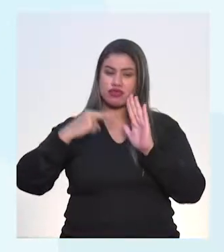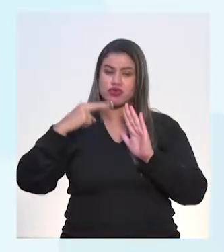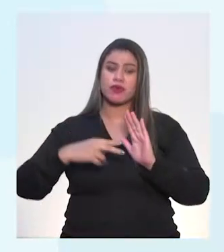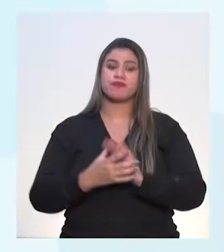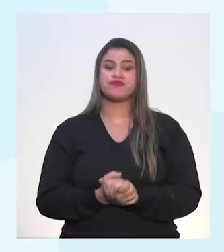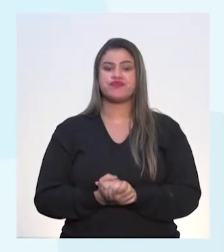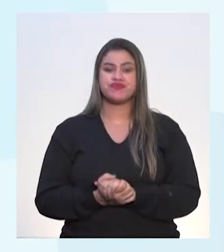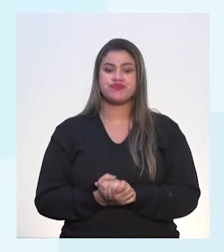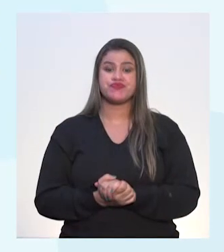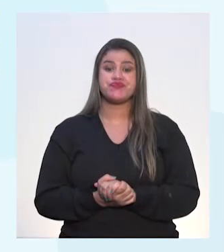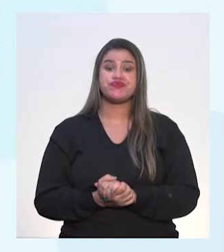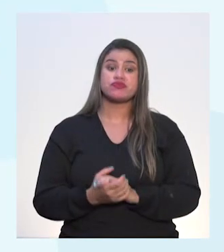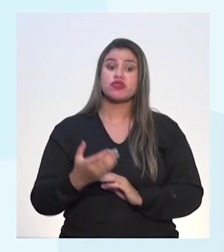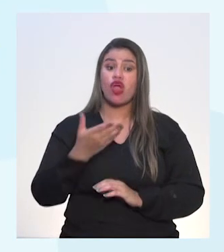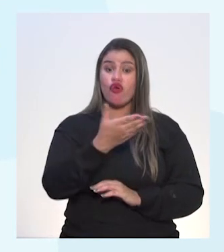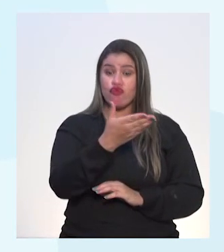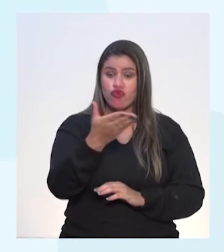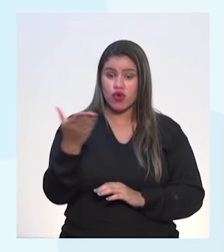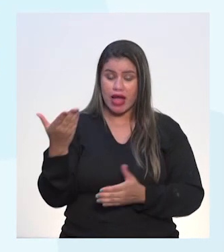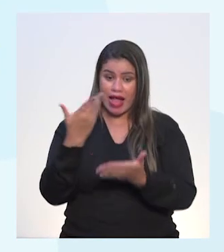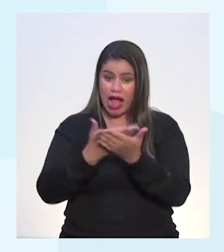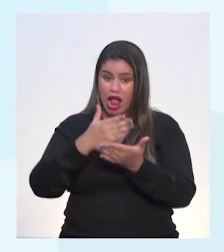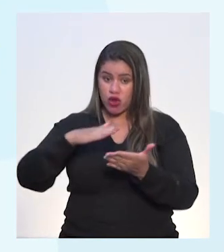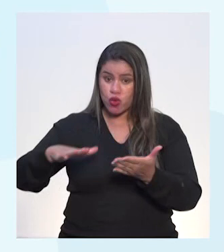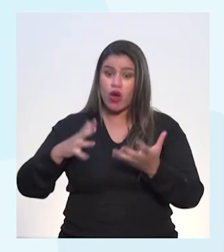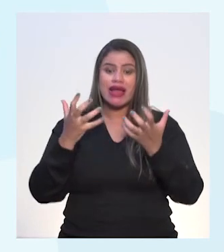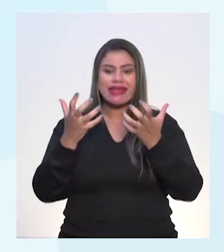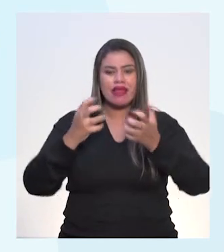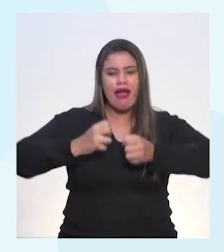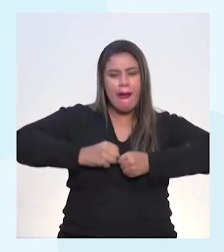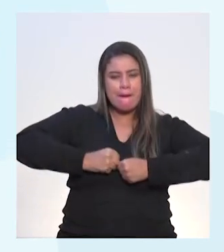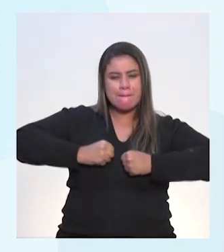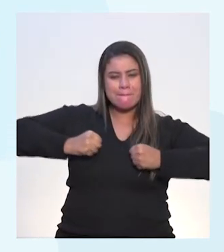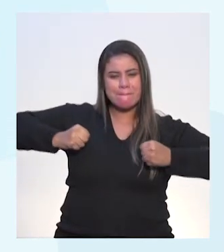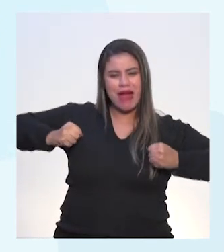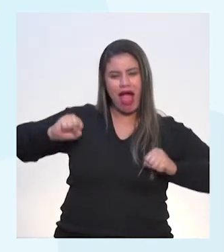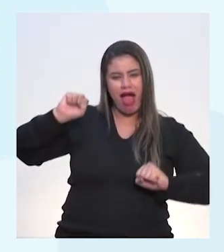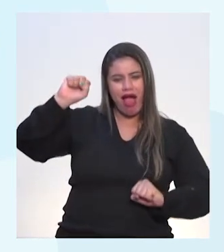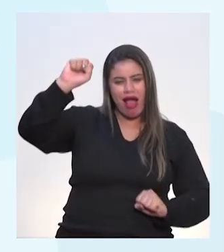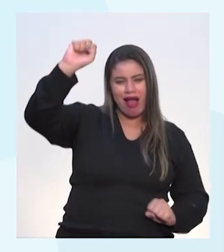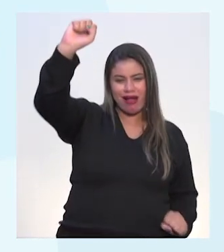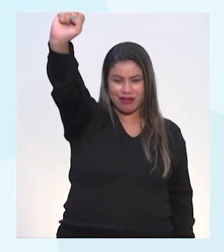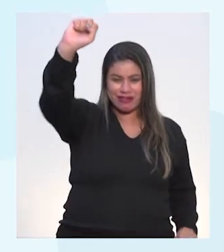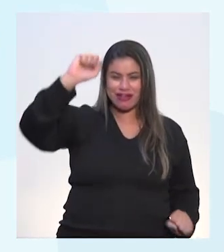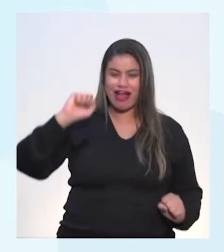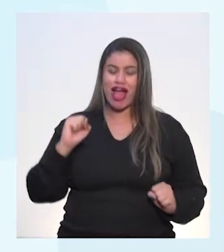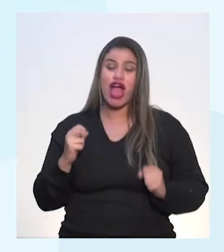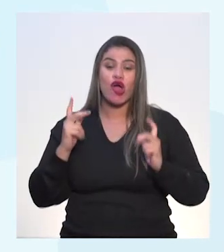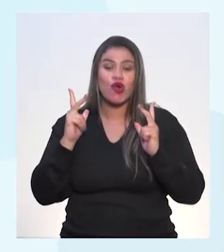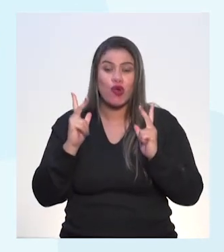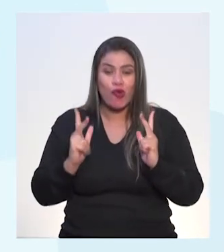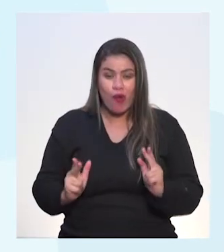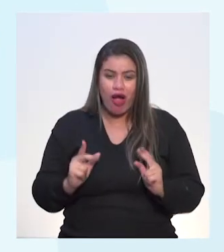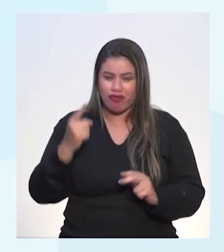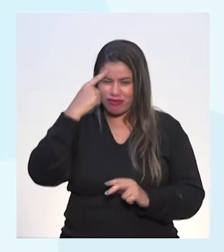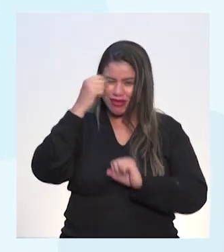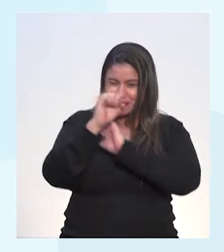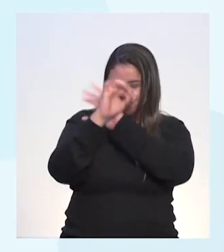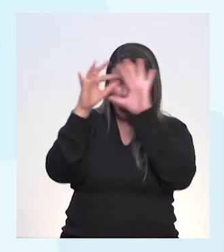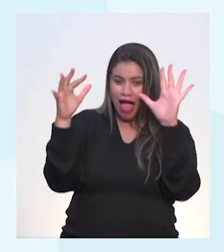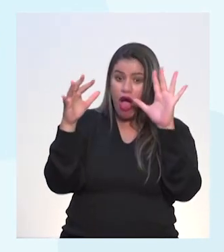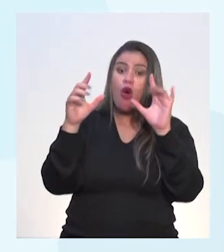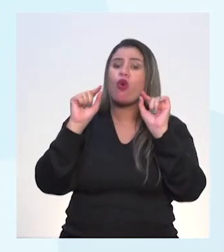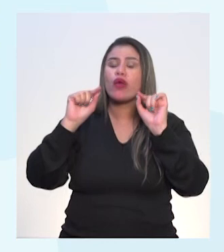observa em lá Provavelmente em algum momento da sua vida você já imaginou como seria se tivesse superpoderes Ser